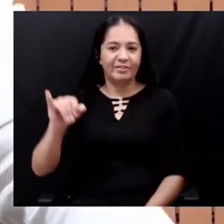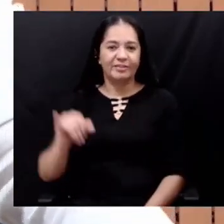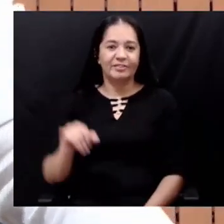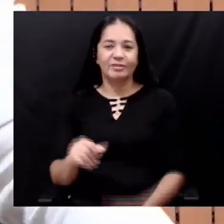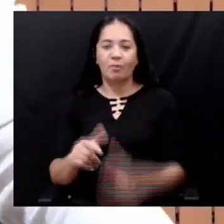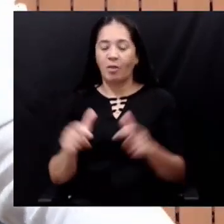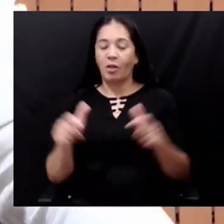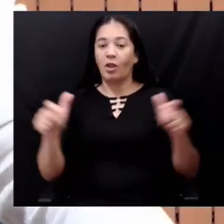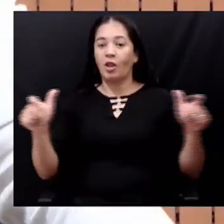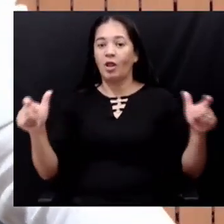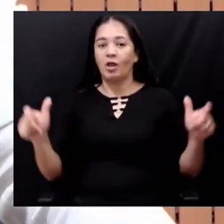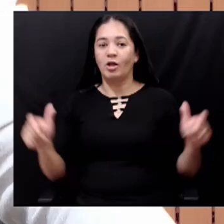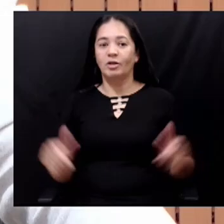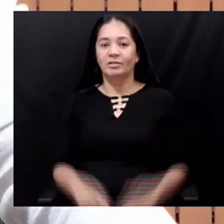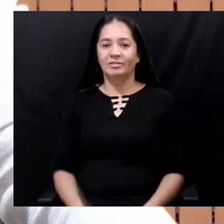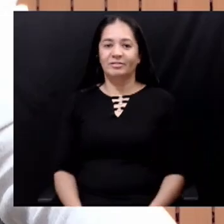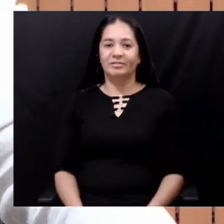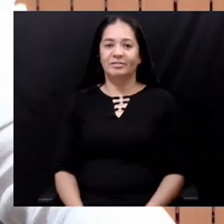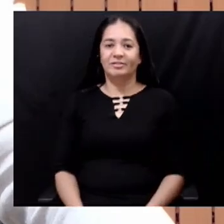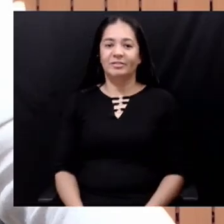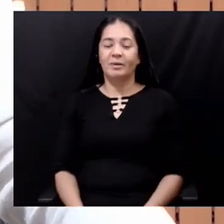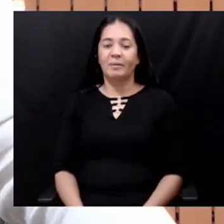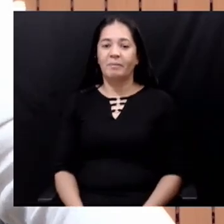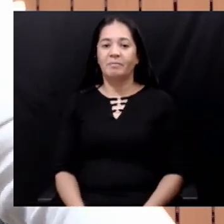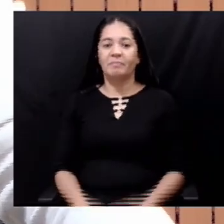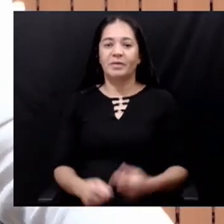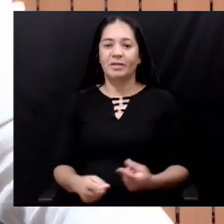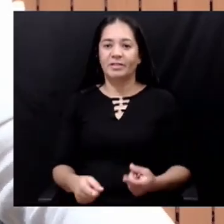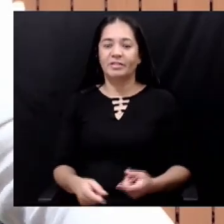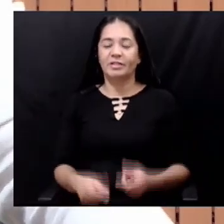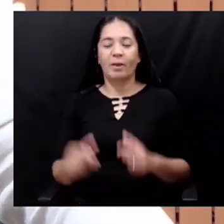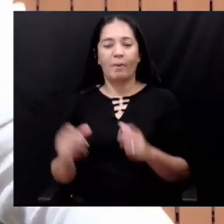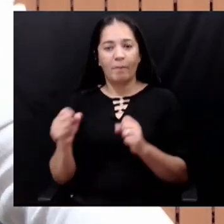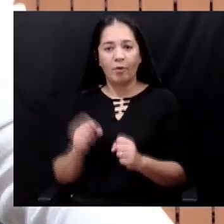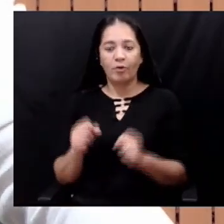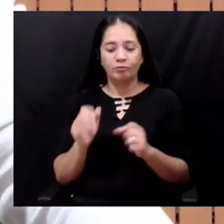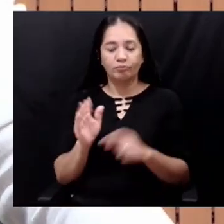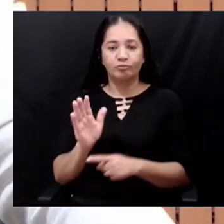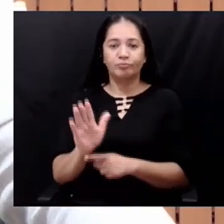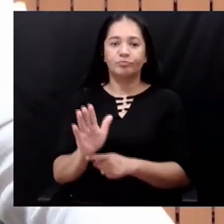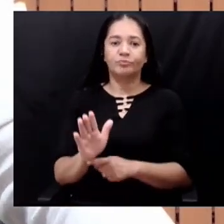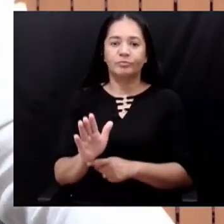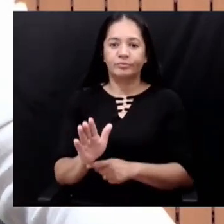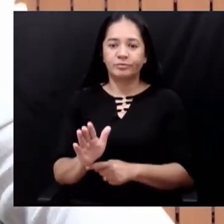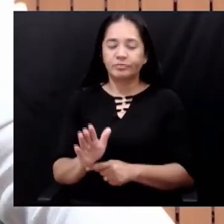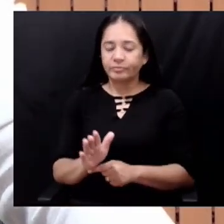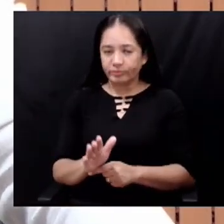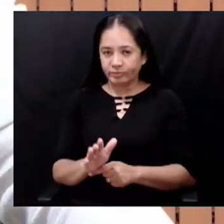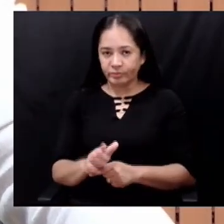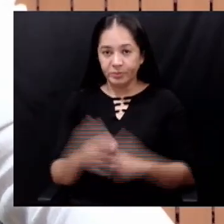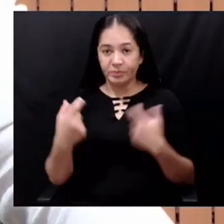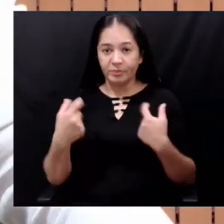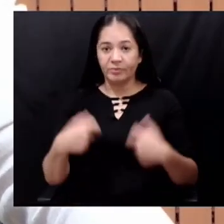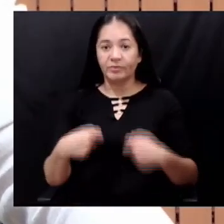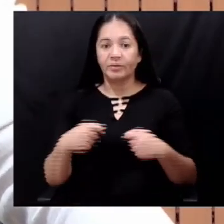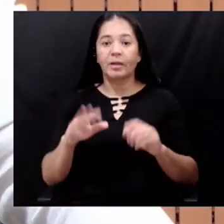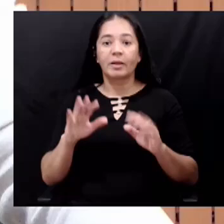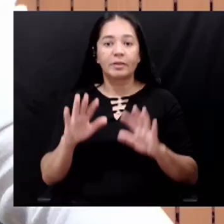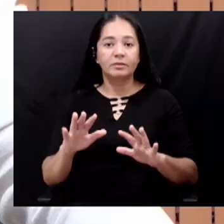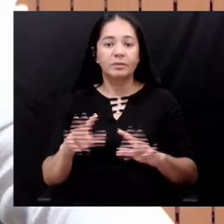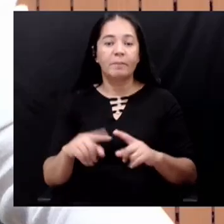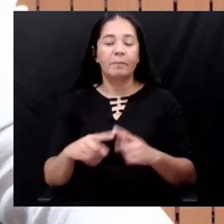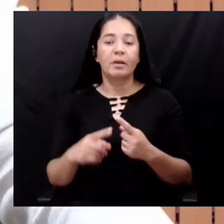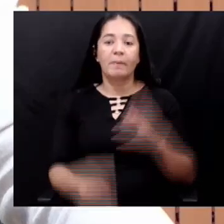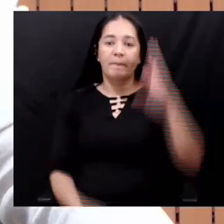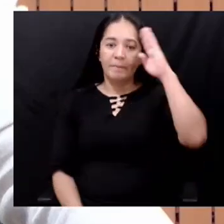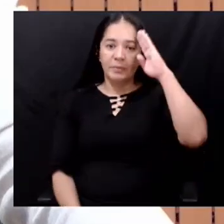diretamente ligada ao CEPOP, mas que acho que contempla o que é essa demanda, mas especificamente do material